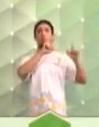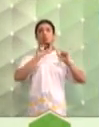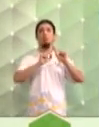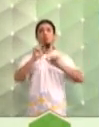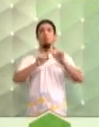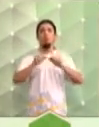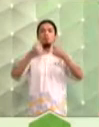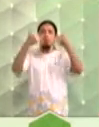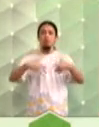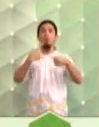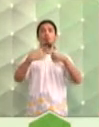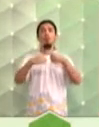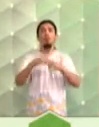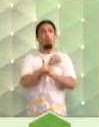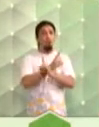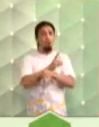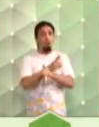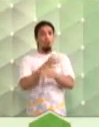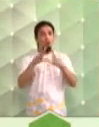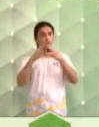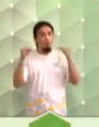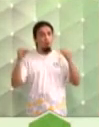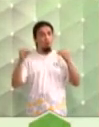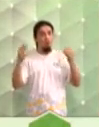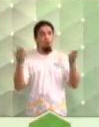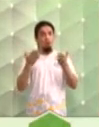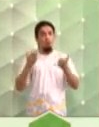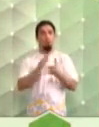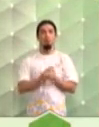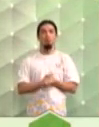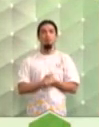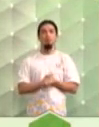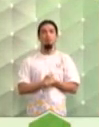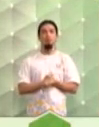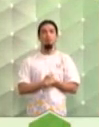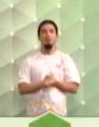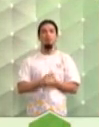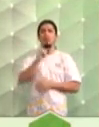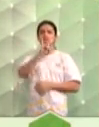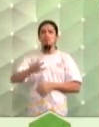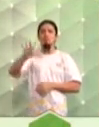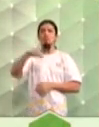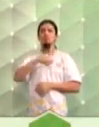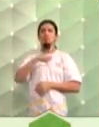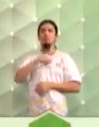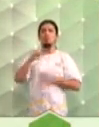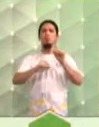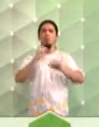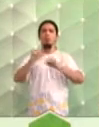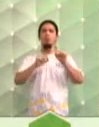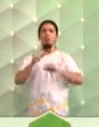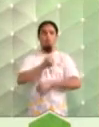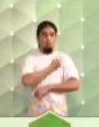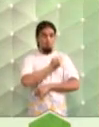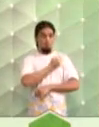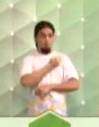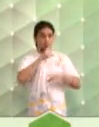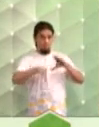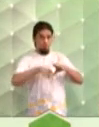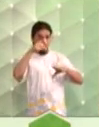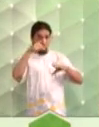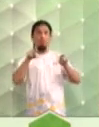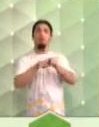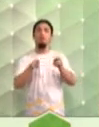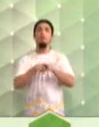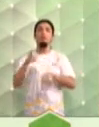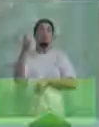aqui, porque o Diego vai sumir nesse momento, né? Então, você está acompanhando aqui as imagens. Aqui você tem o número do sorteio, a data do